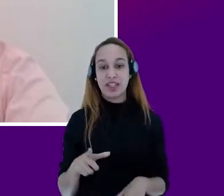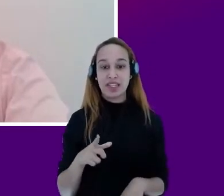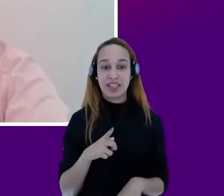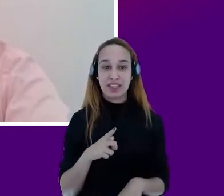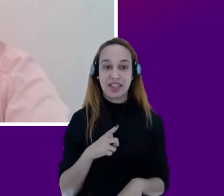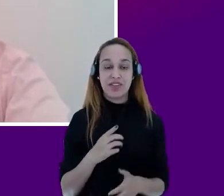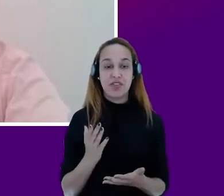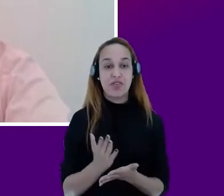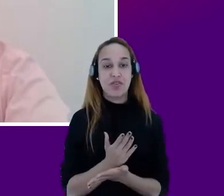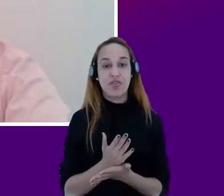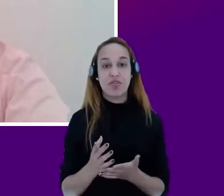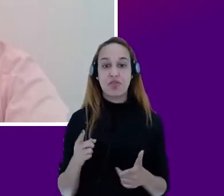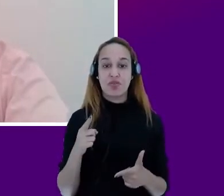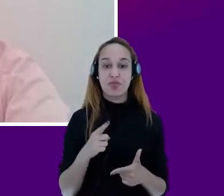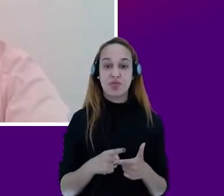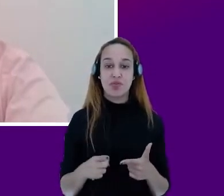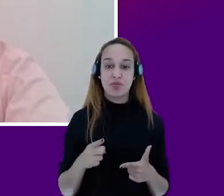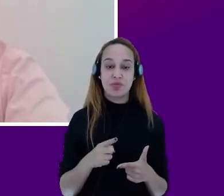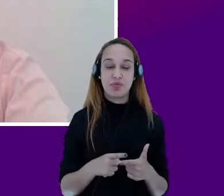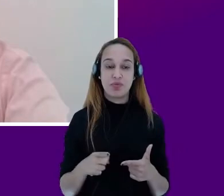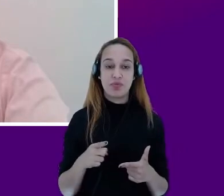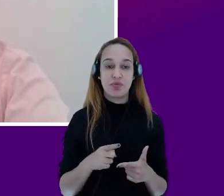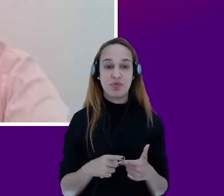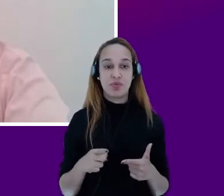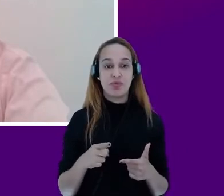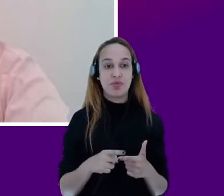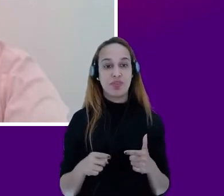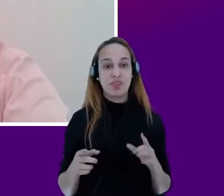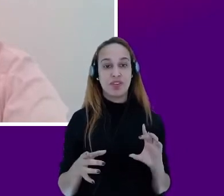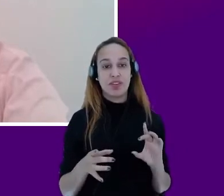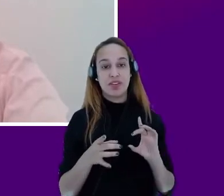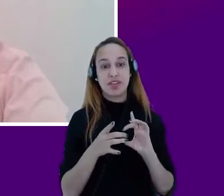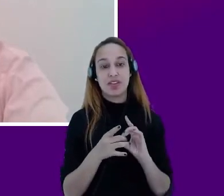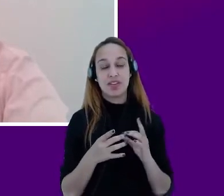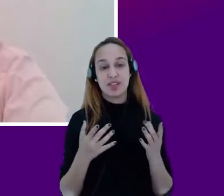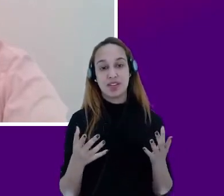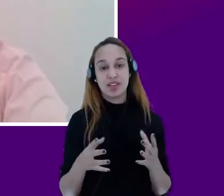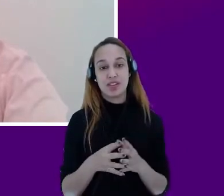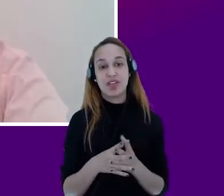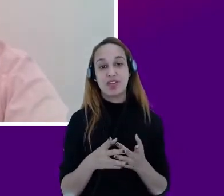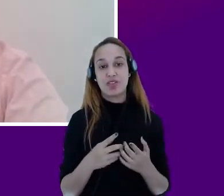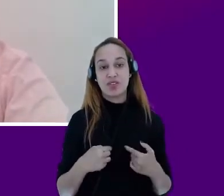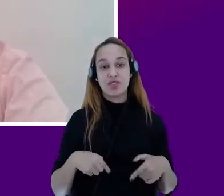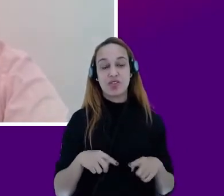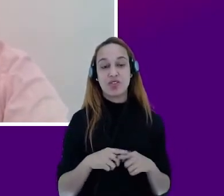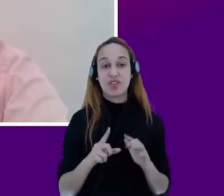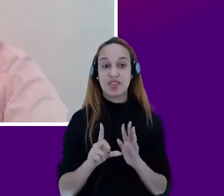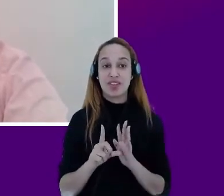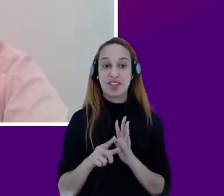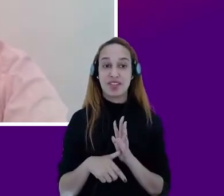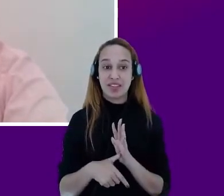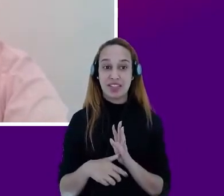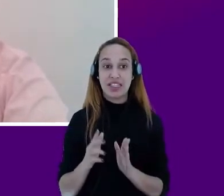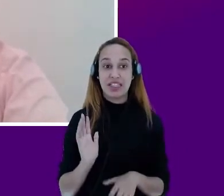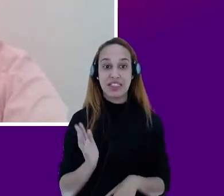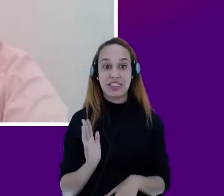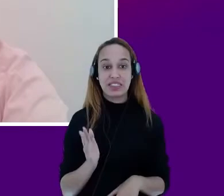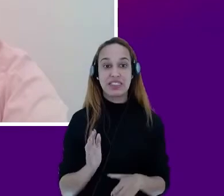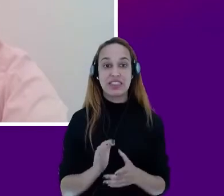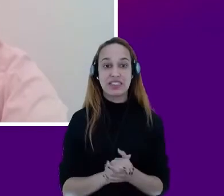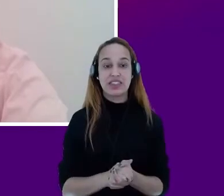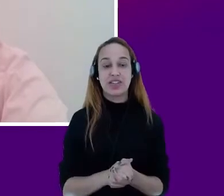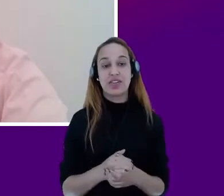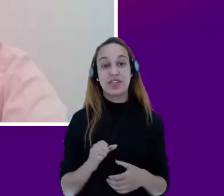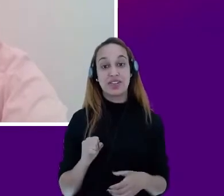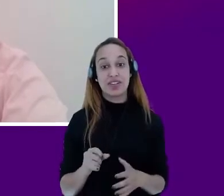de conexão ao longo dessa apresentação, então a gente já está um tempinho atrasado, e se a gente atrasar